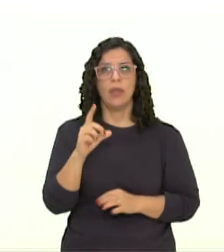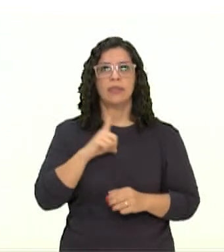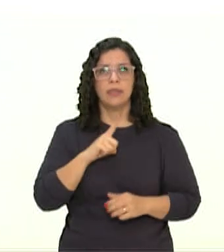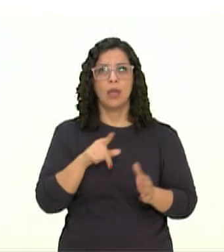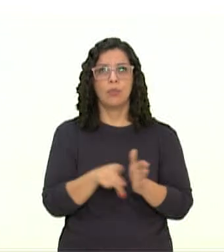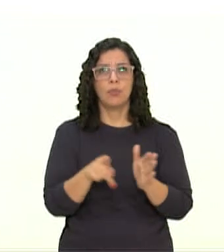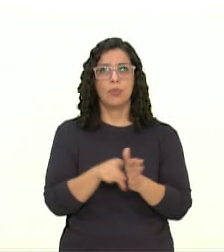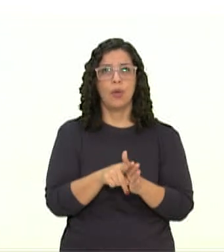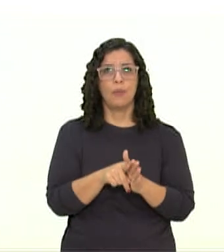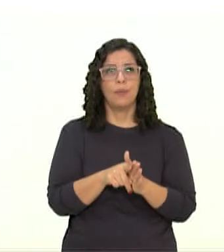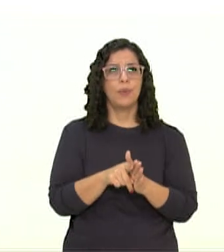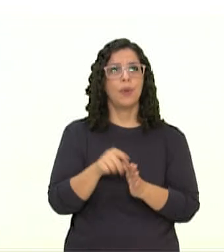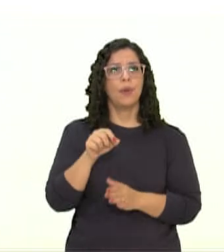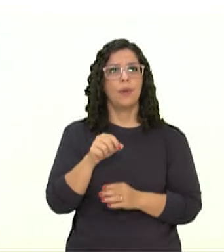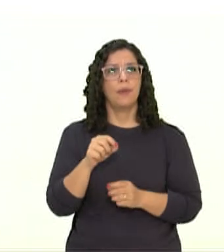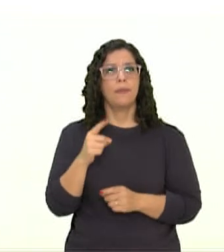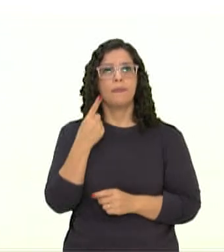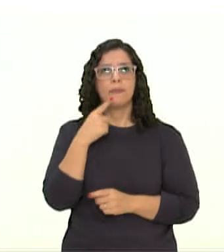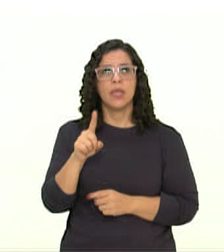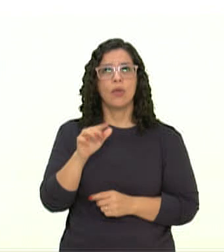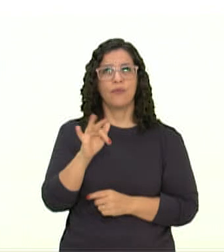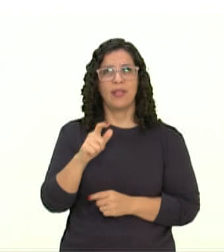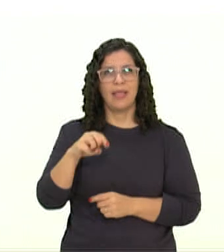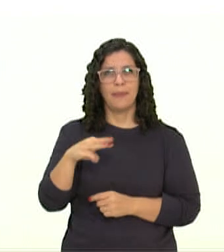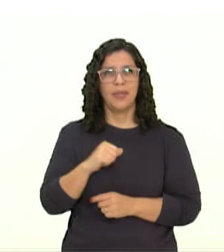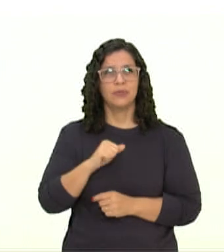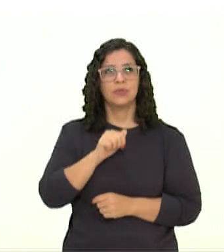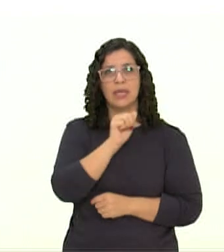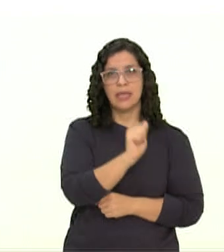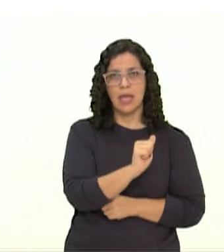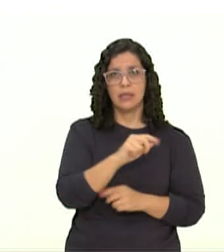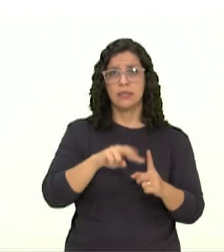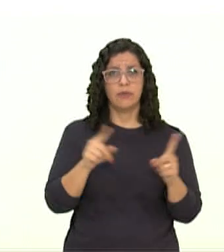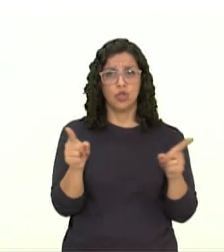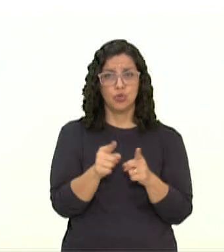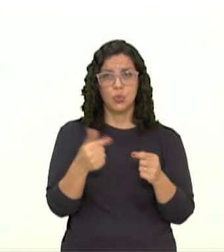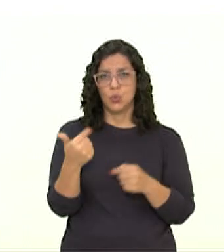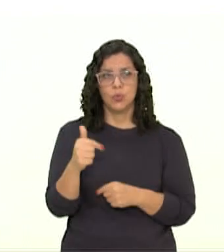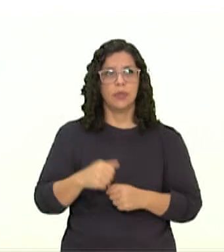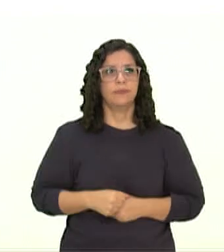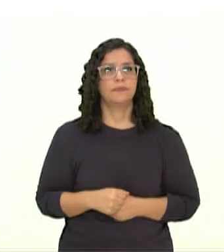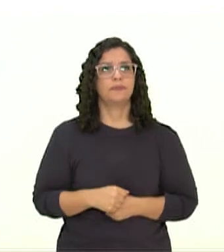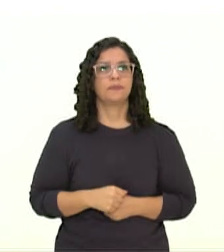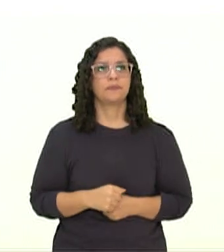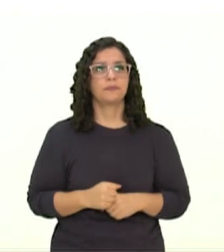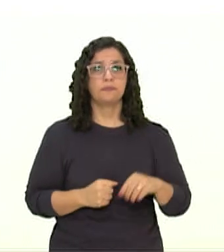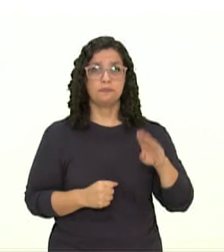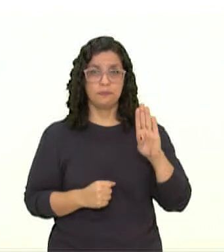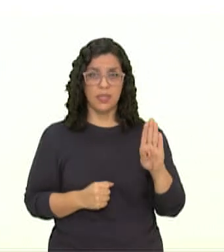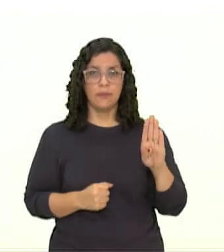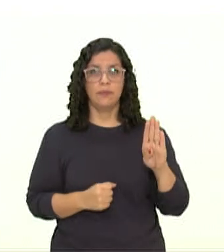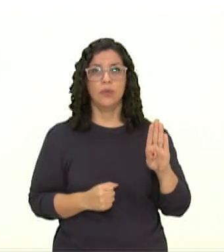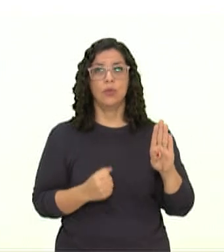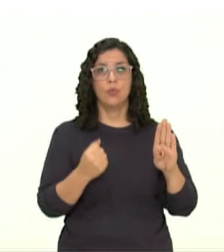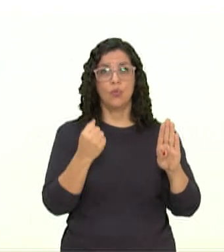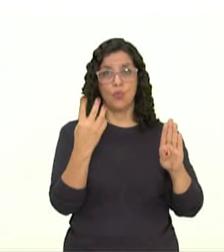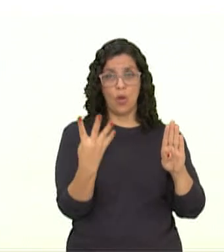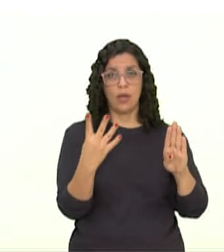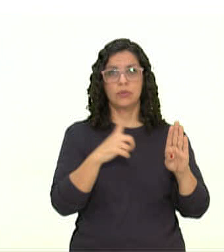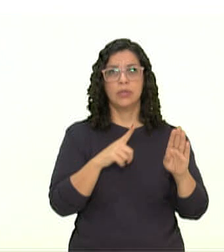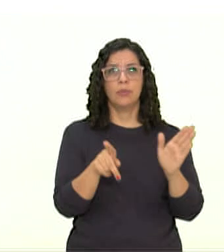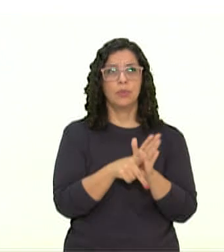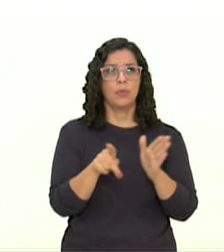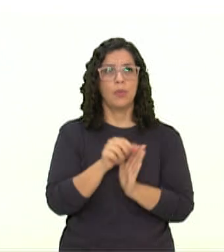contém 1000 filamentos e corresponde à banda A, que não se encurta. Letra B, 4